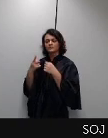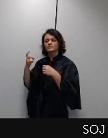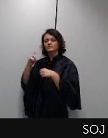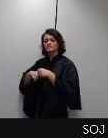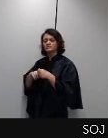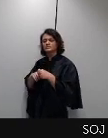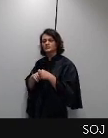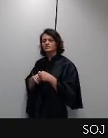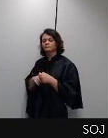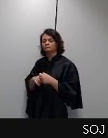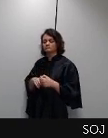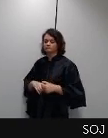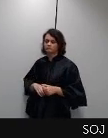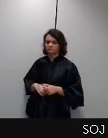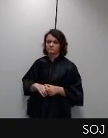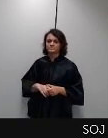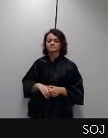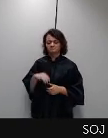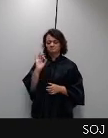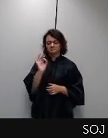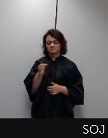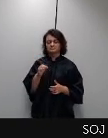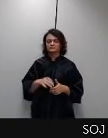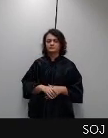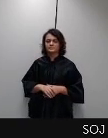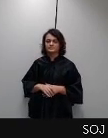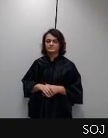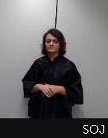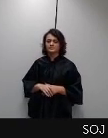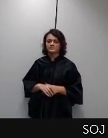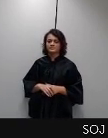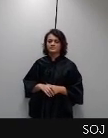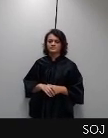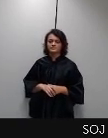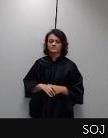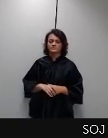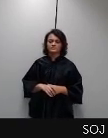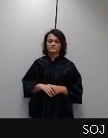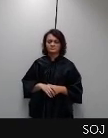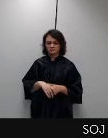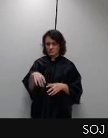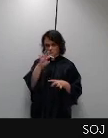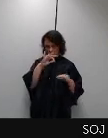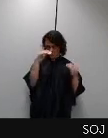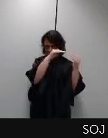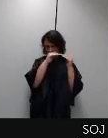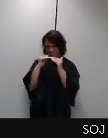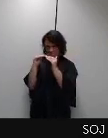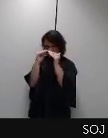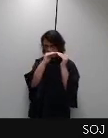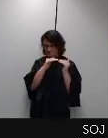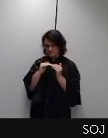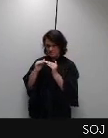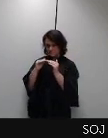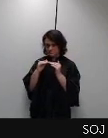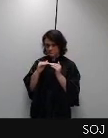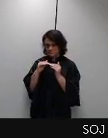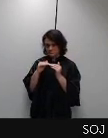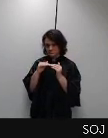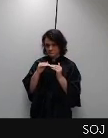objetivo o prefeito Ninja orifício vaginal também estão de acordo com